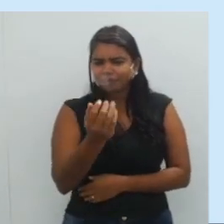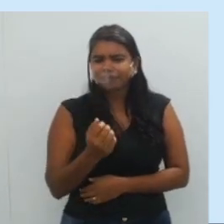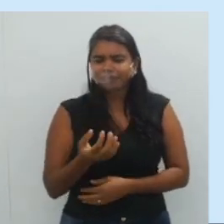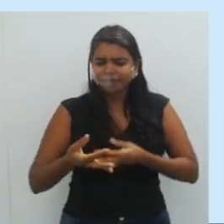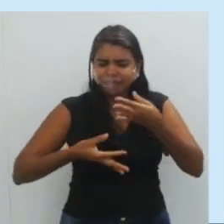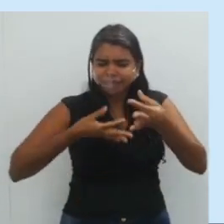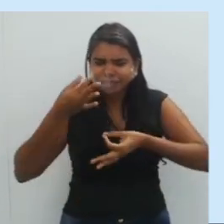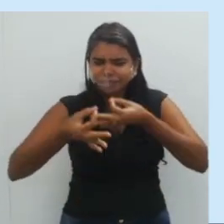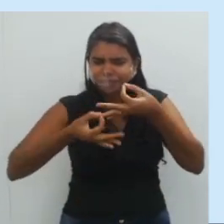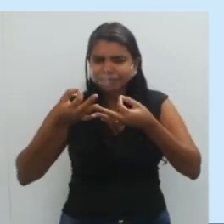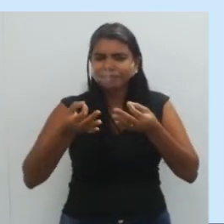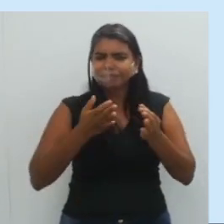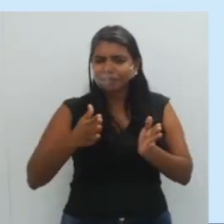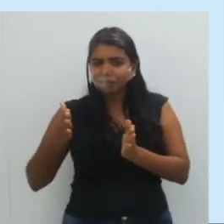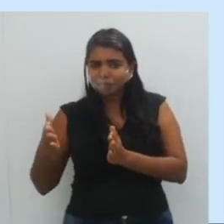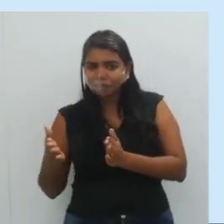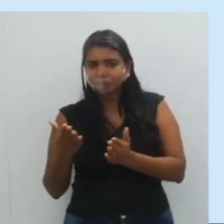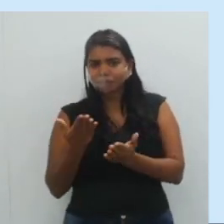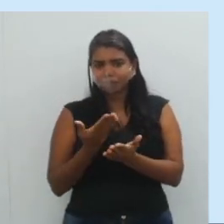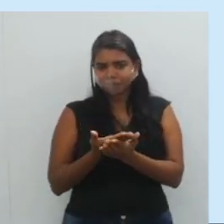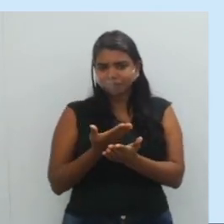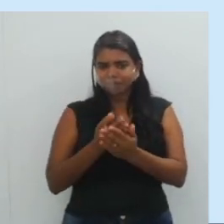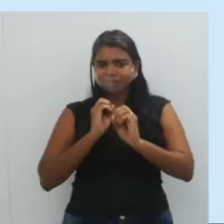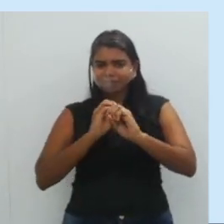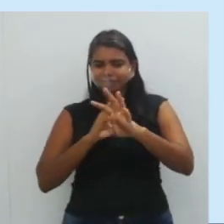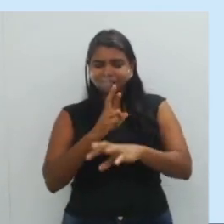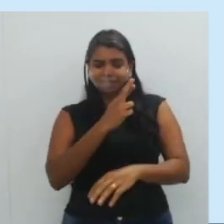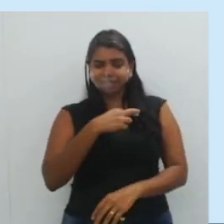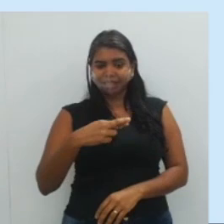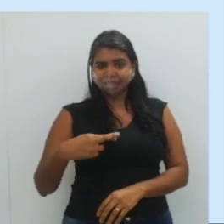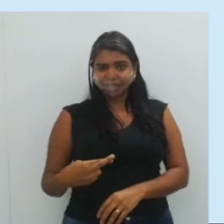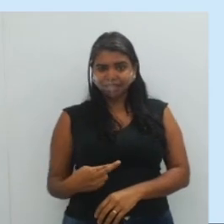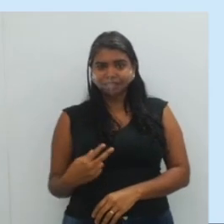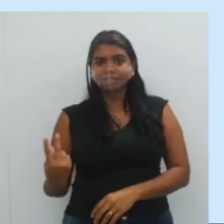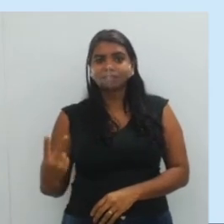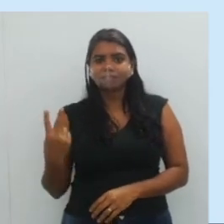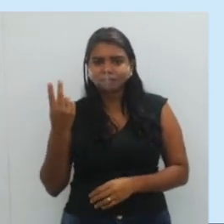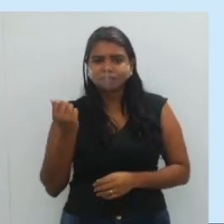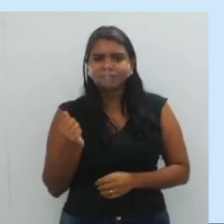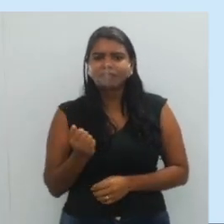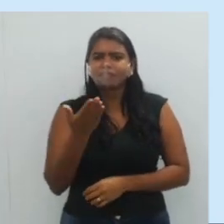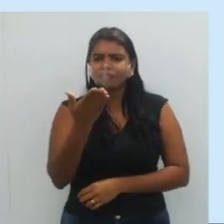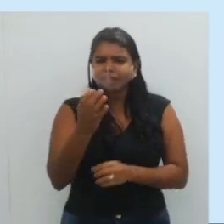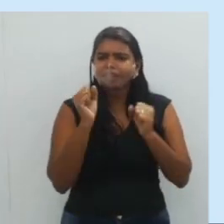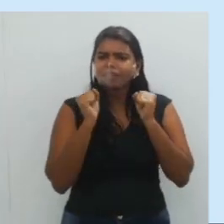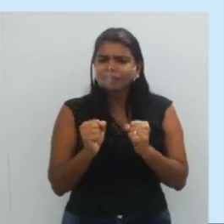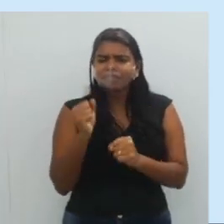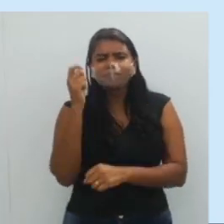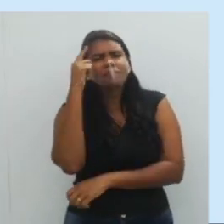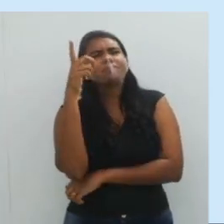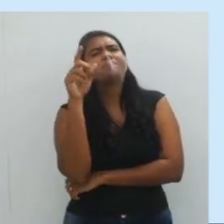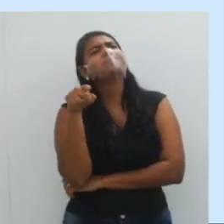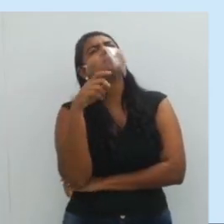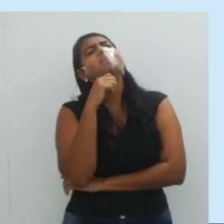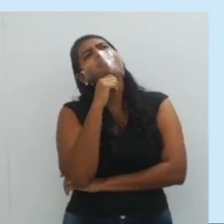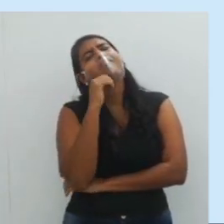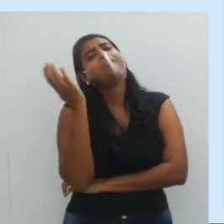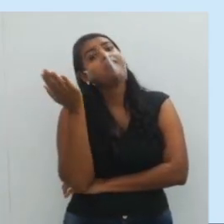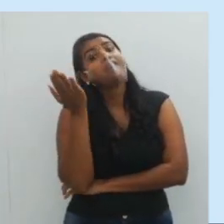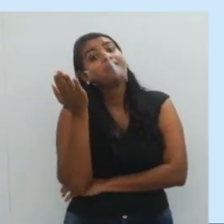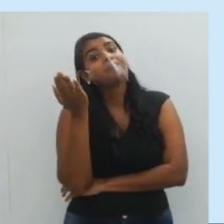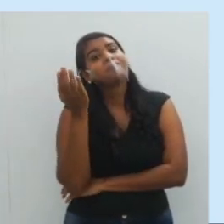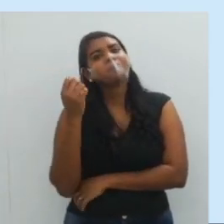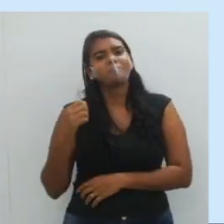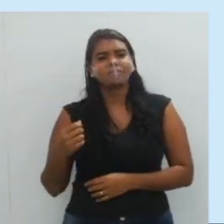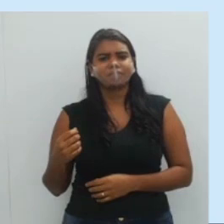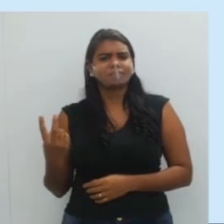vamos discutir ao longo dessa série de ensino religioso sobre os valores, aí vocês podem interrogar: quais os